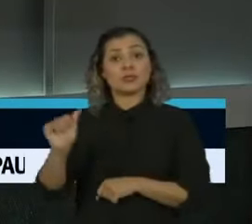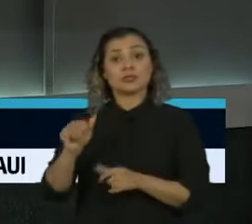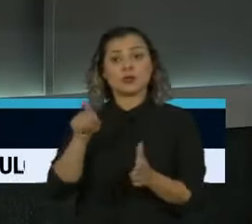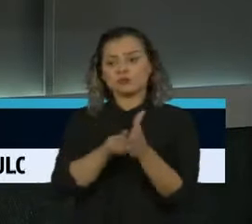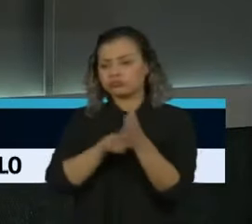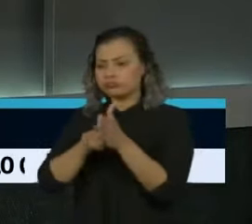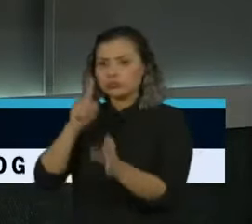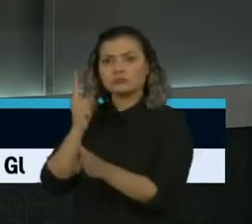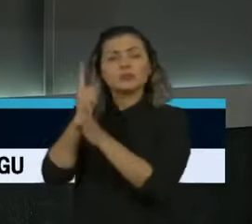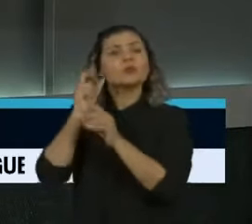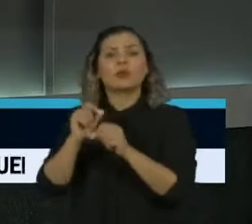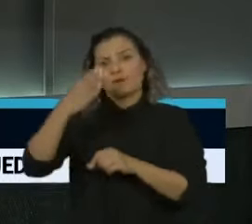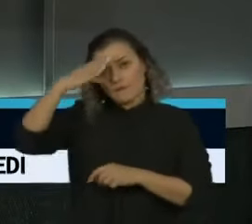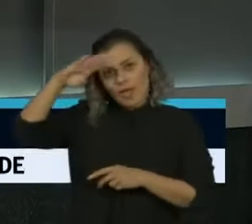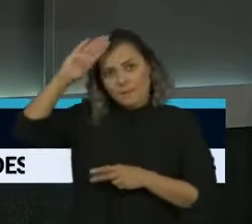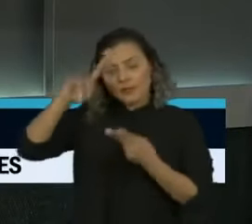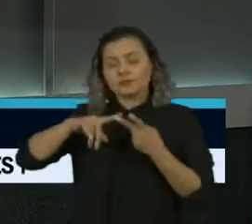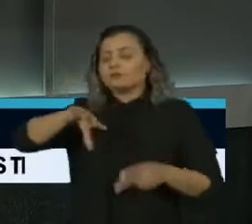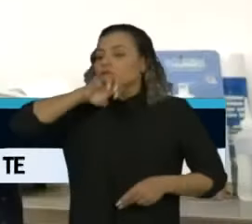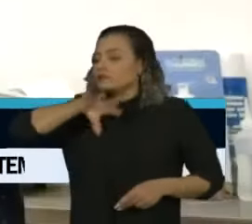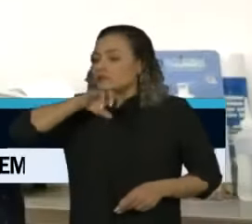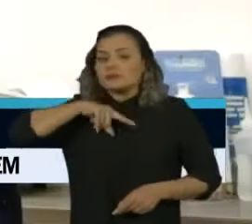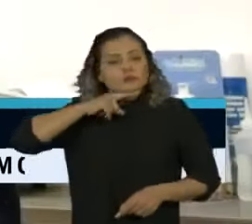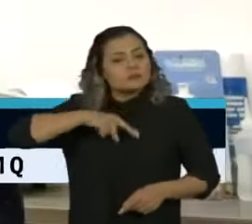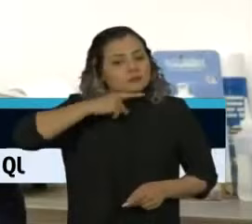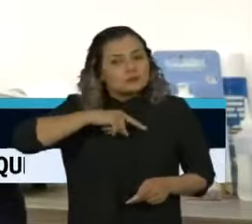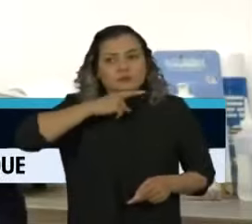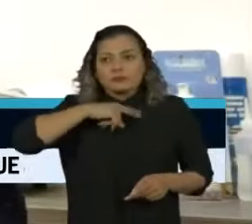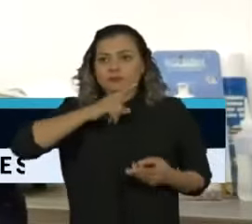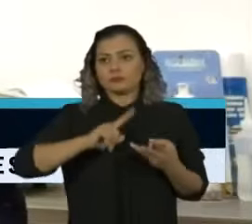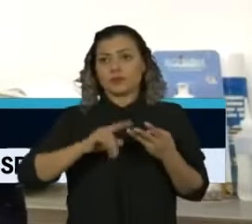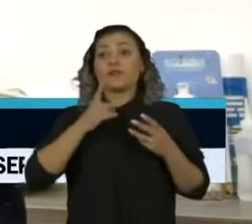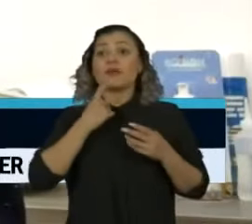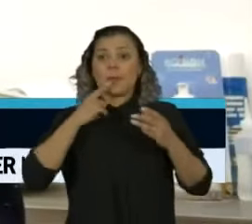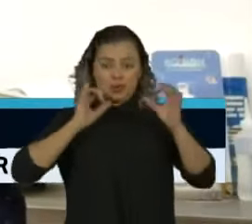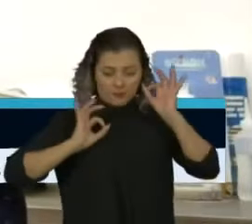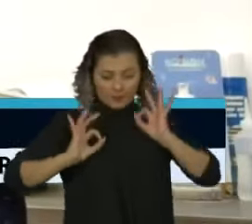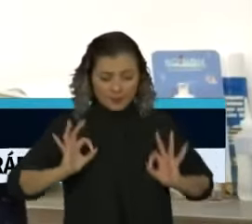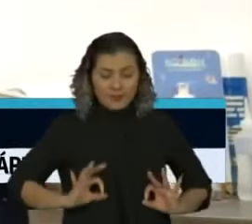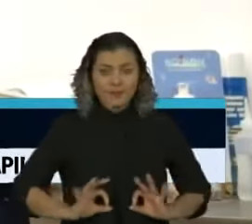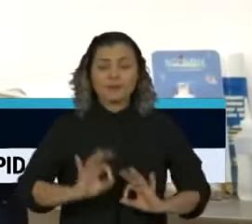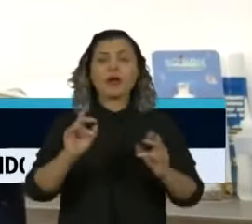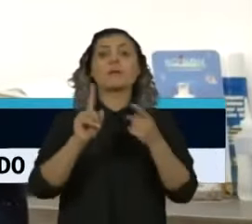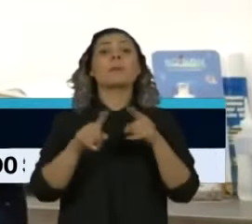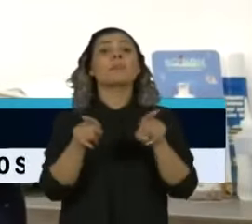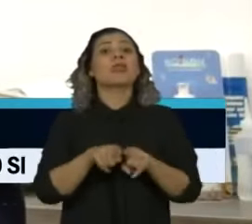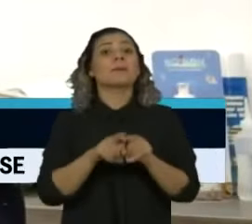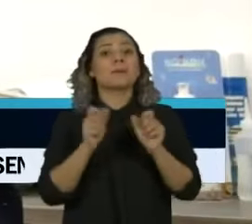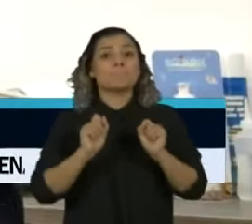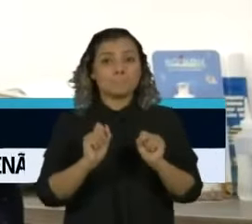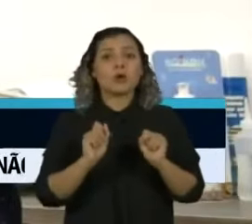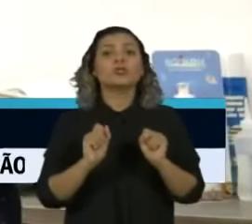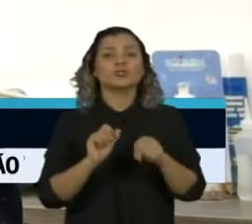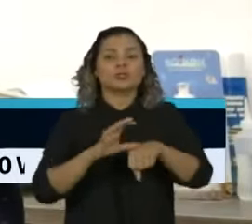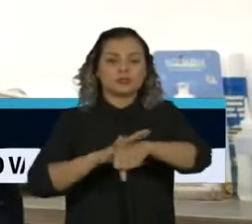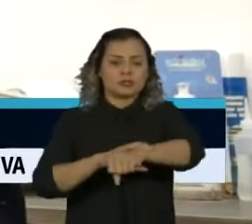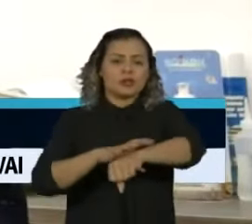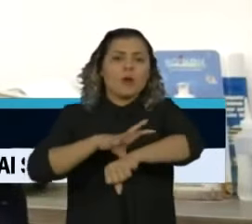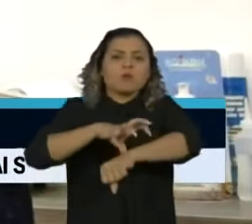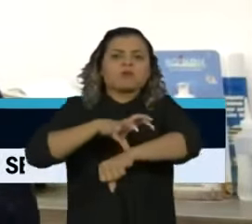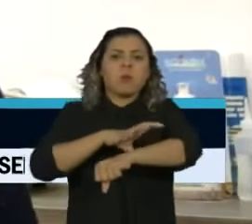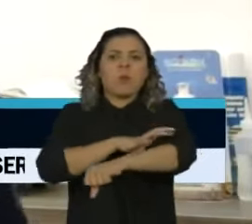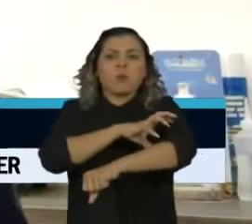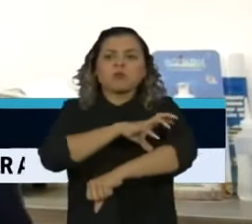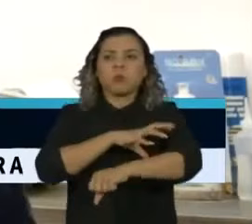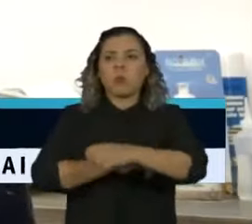muitas vezes, são febre, dificuldade respiratória, manchas vermelhas pela pele, muitas vezes inchaço nas articulações, nas